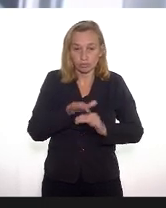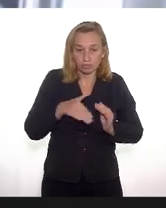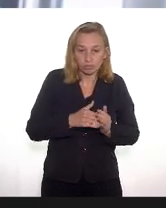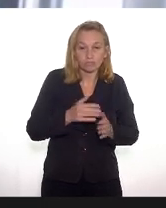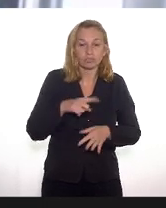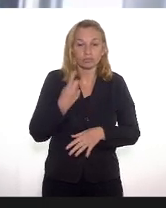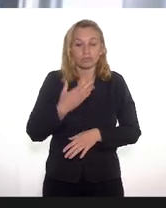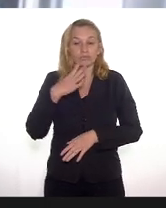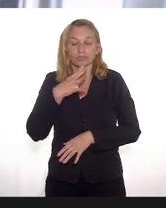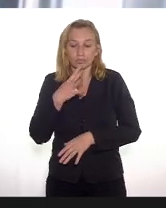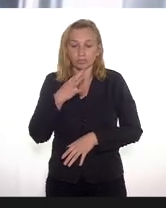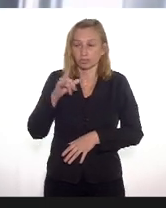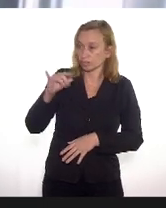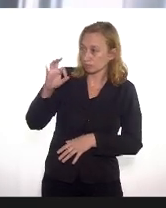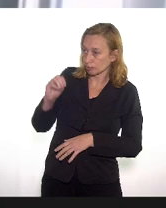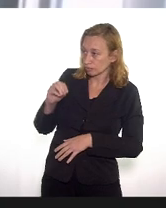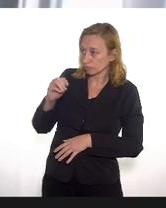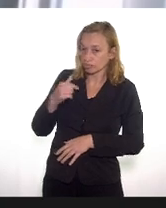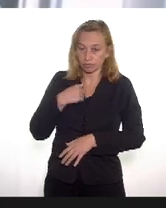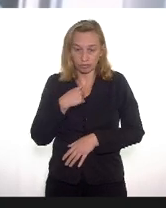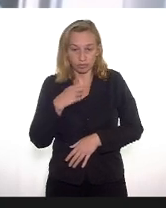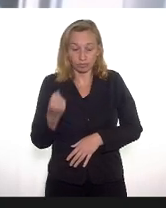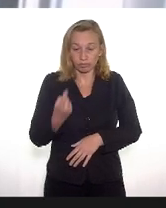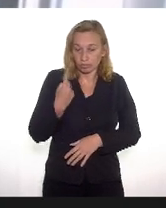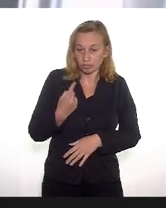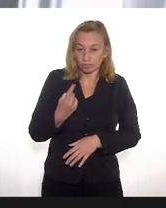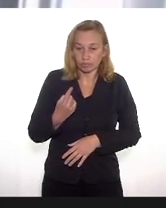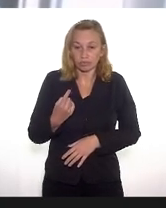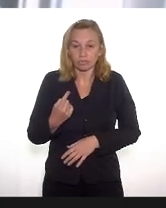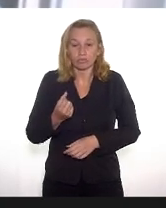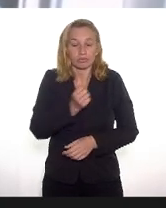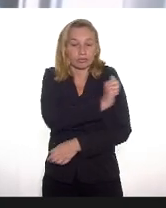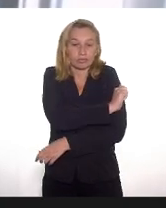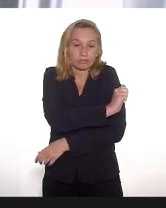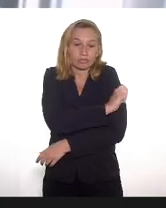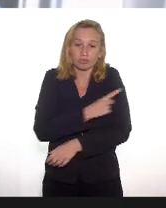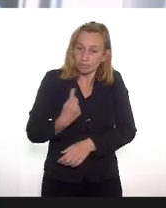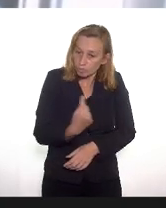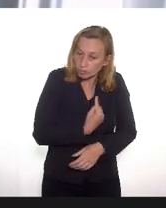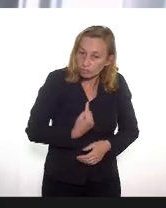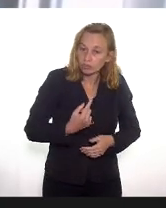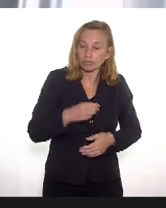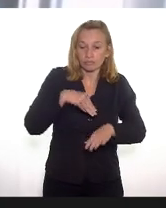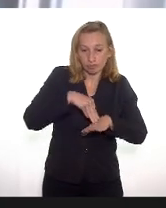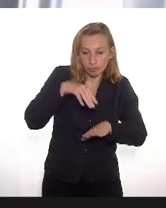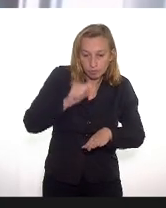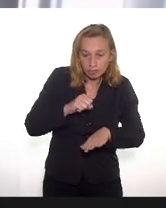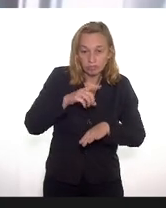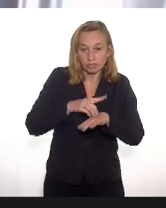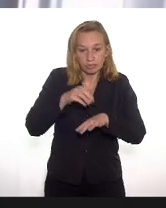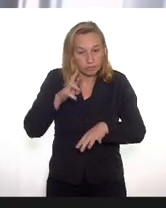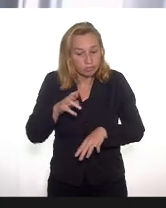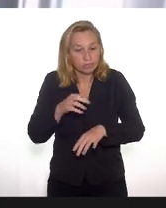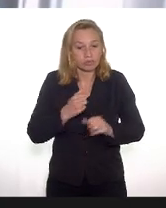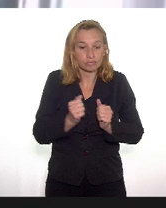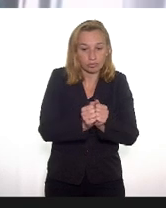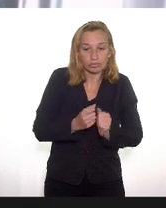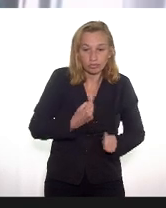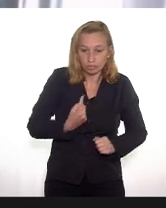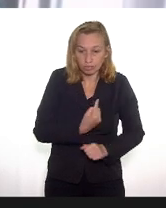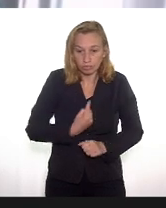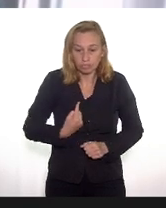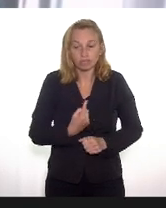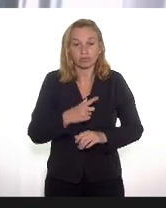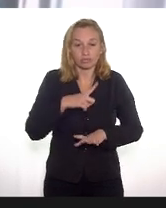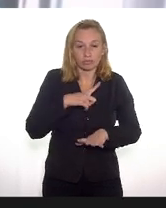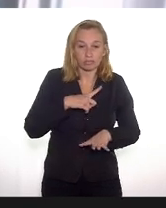nós conhecemos, Flávio e eu, são ex-alunos nossos, das nossas universidades, gente que fez mestrado, doutorado conosco, enfim. Então, muito importante que a